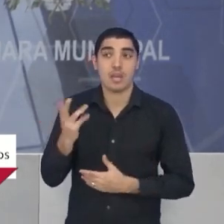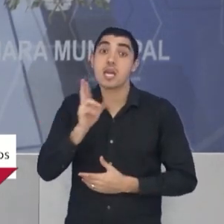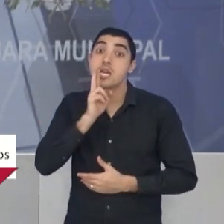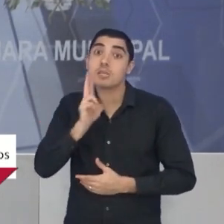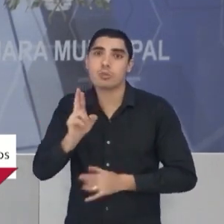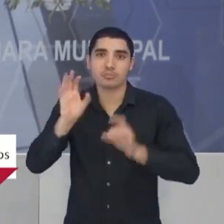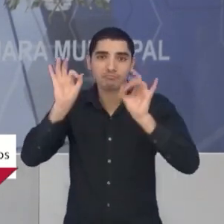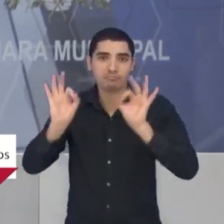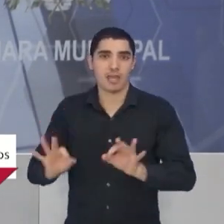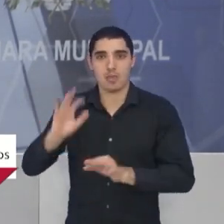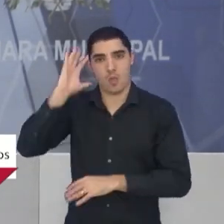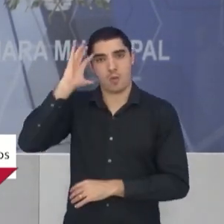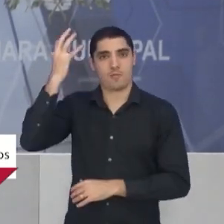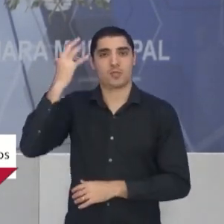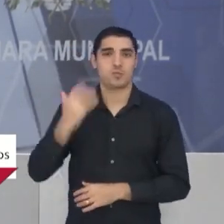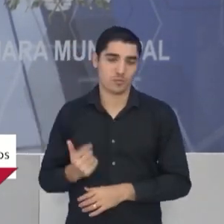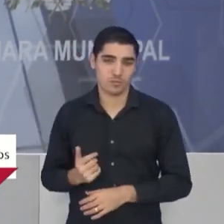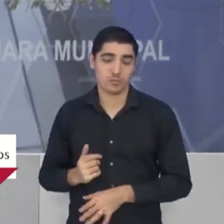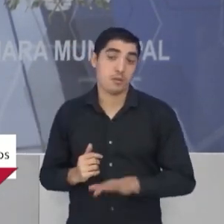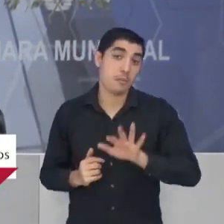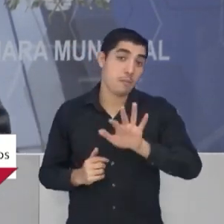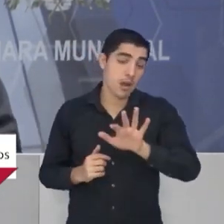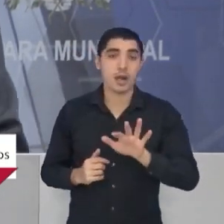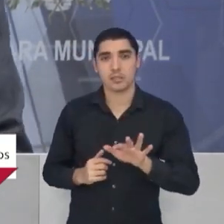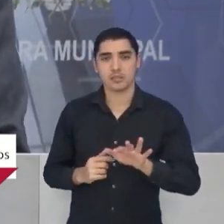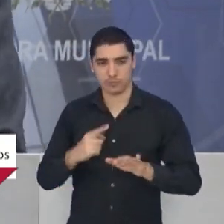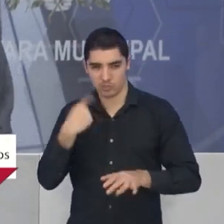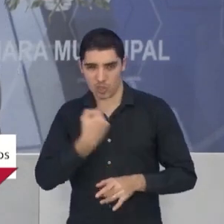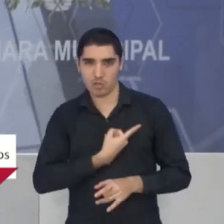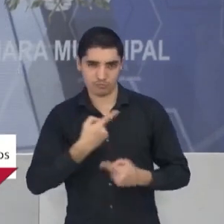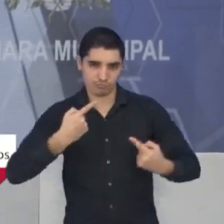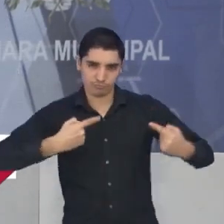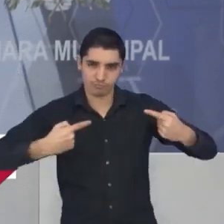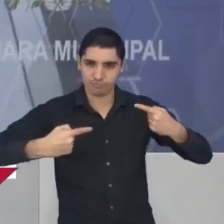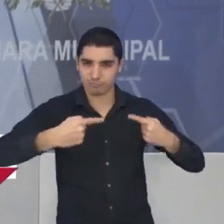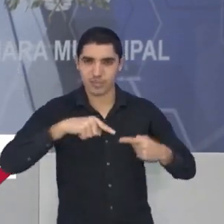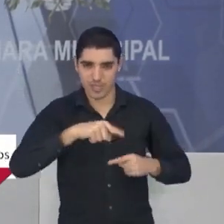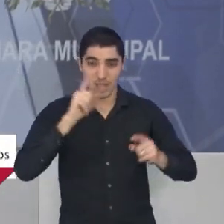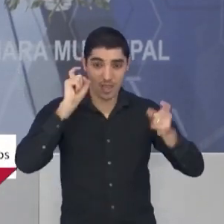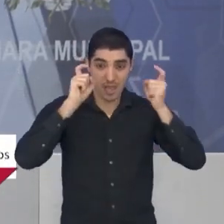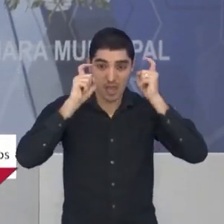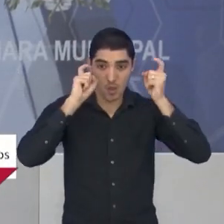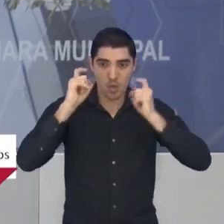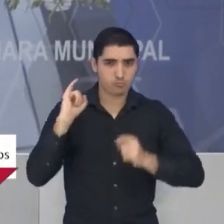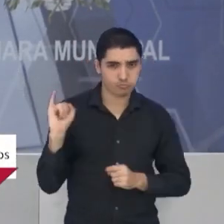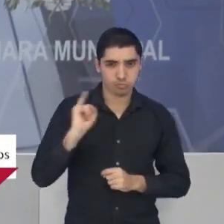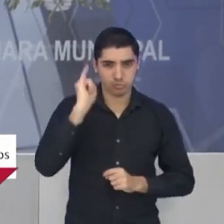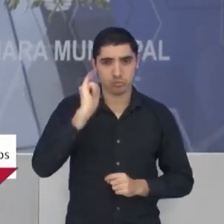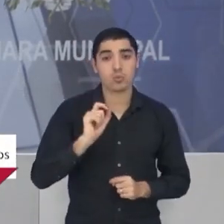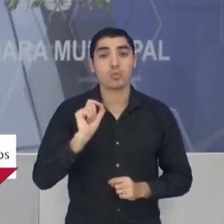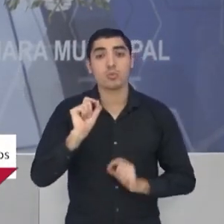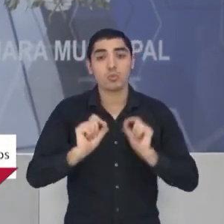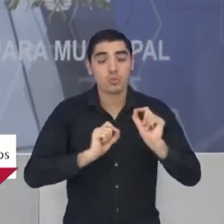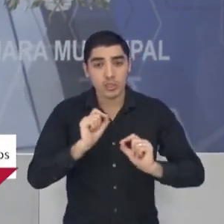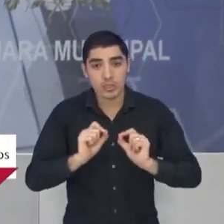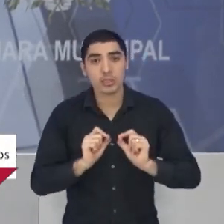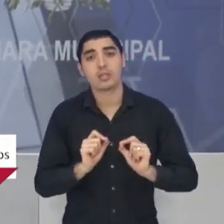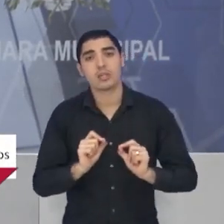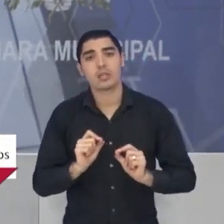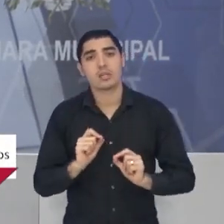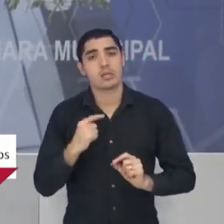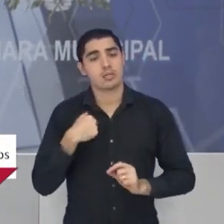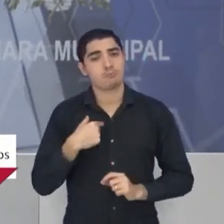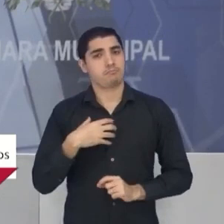todos os debates que aconteceram nessa produtiva e importante reunião eh o que pareceu